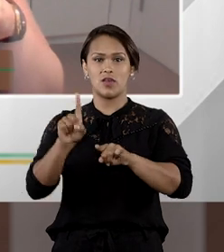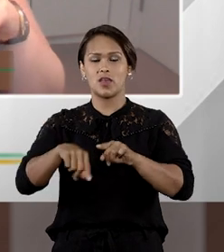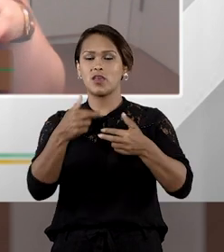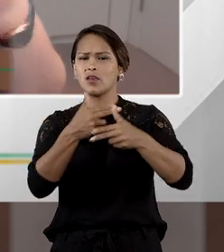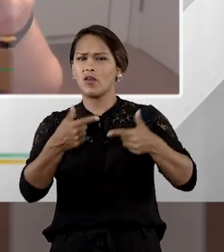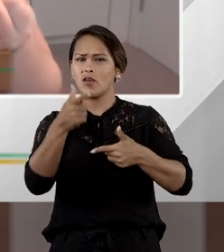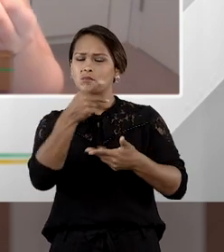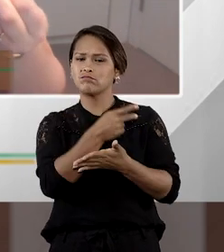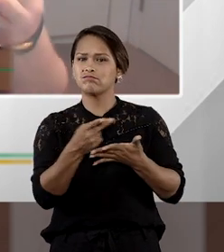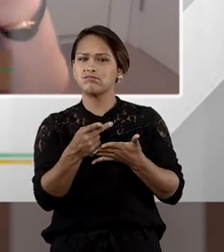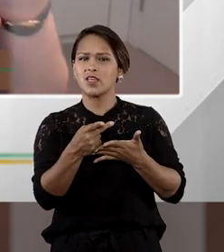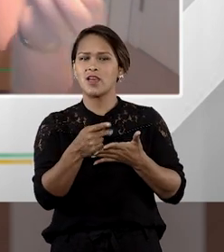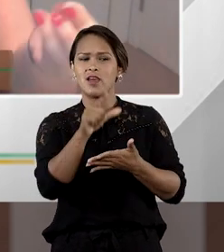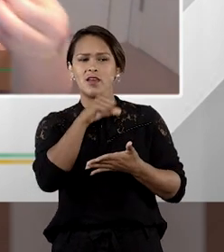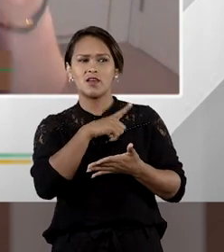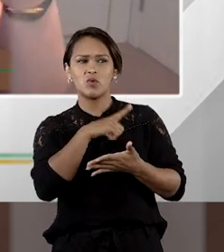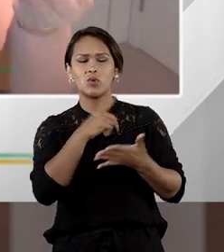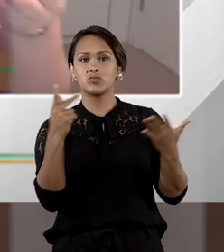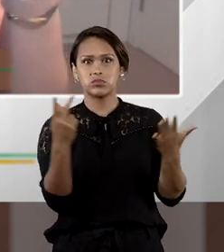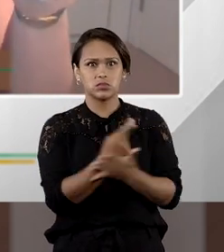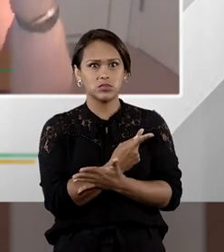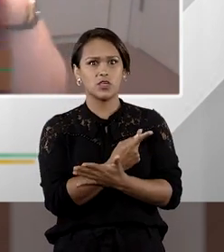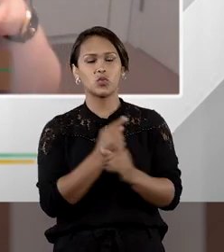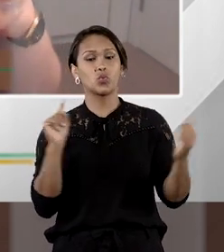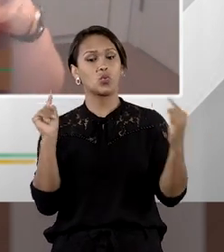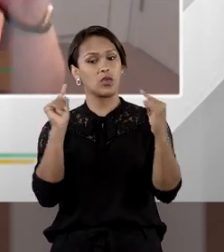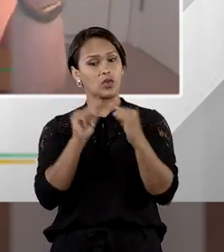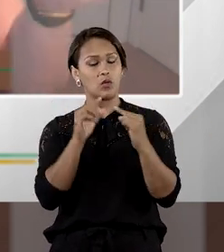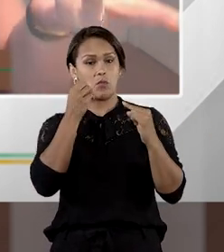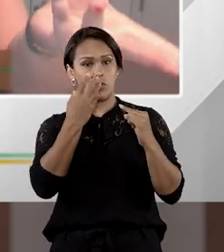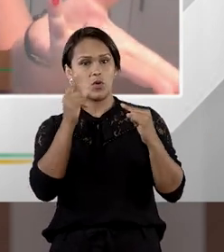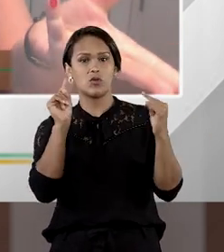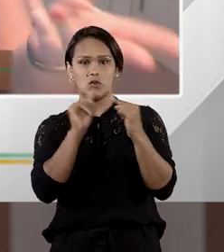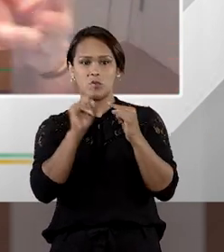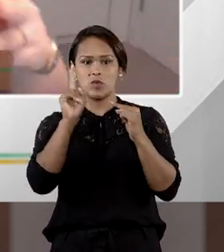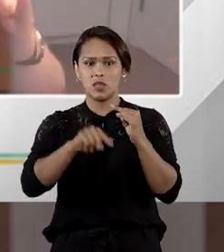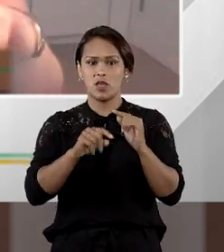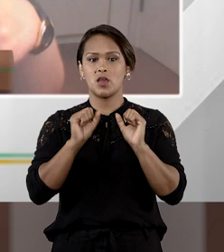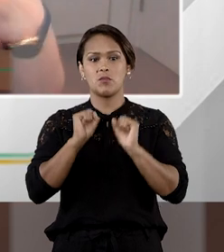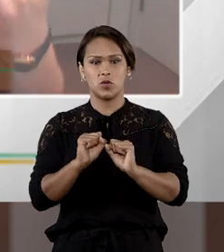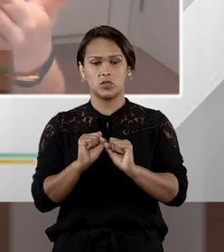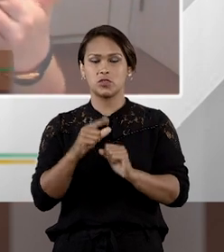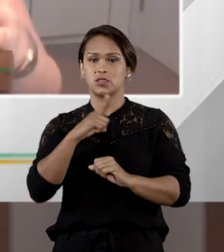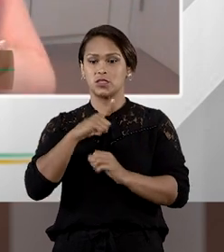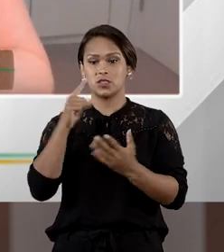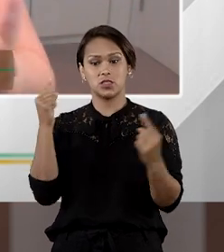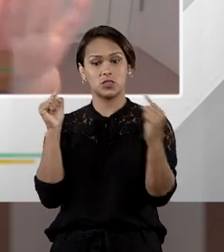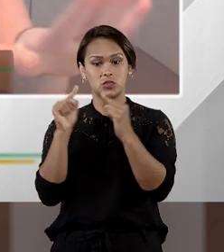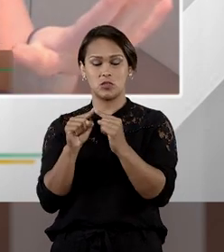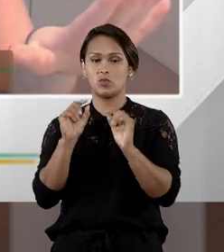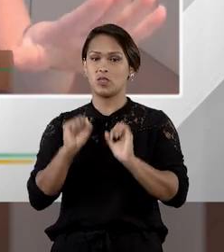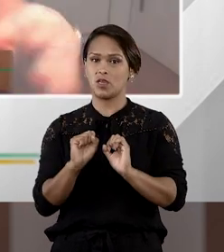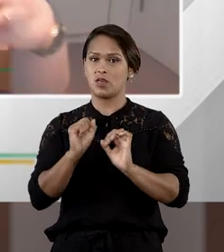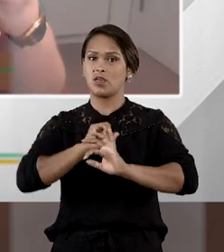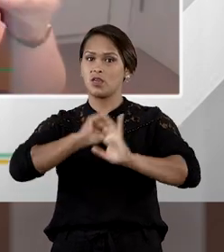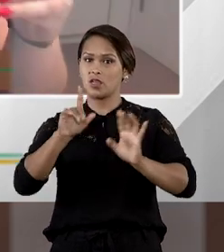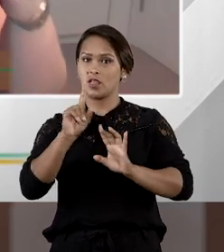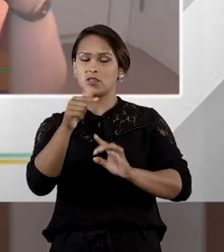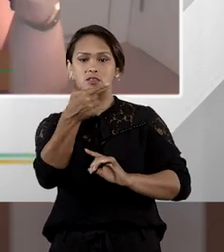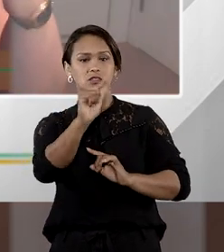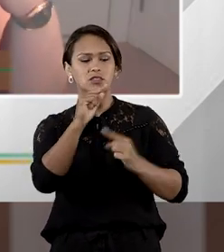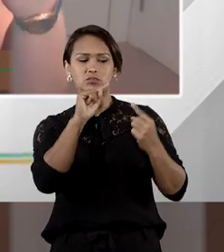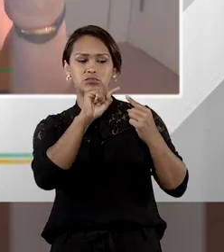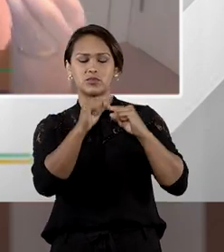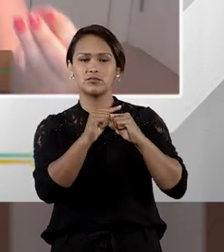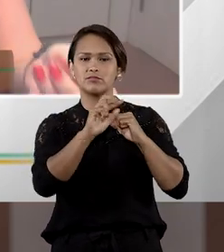muitas vezes isso vai gerar, então, quando isso é combinado, então vamos lá, o consenso é poderoso. Se eles combinarem, obviamente. Se eles